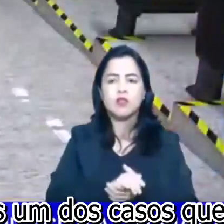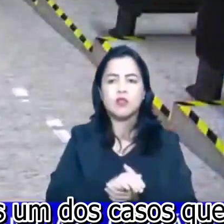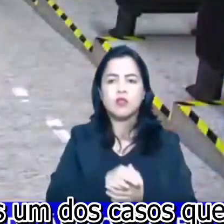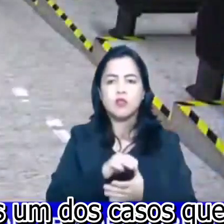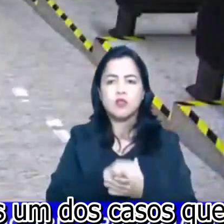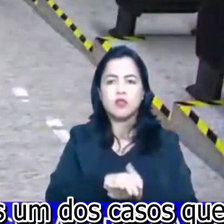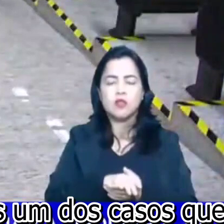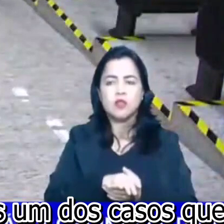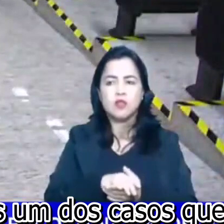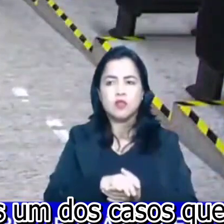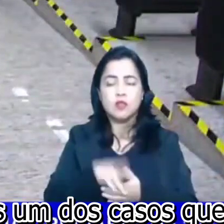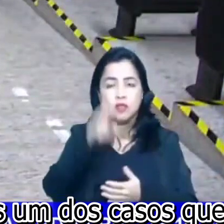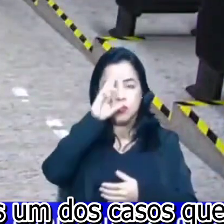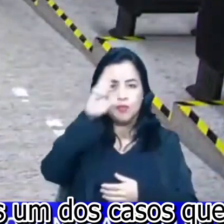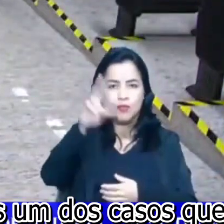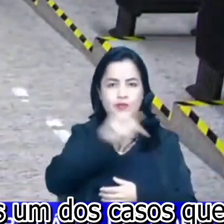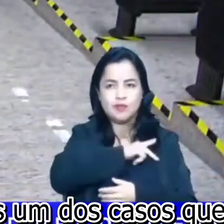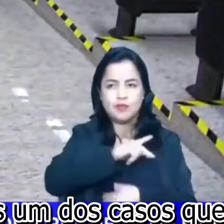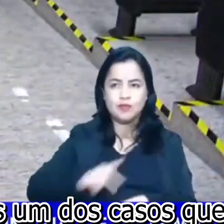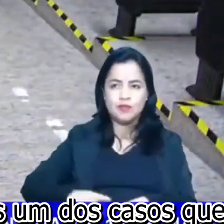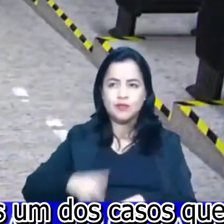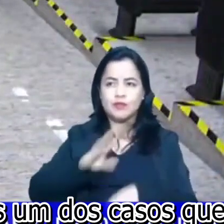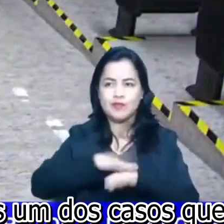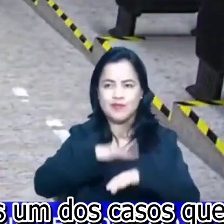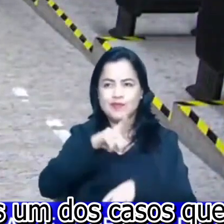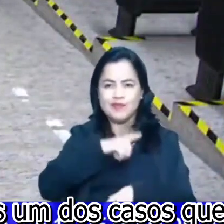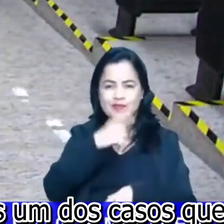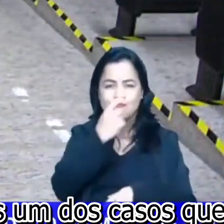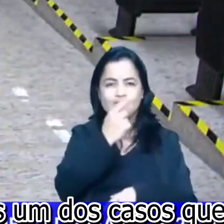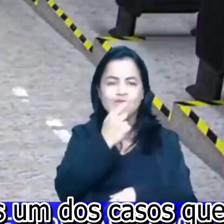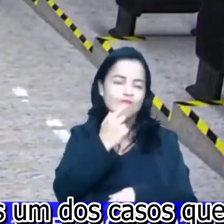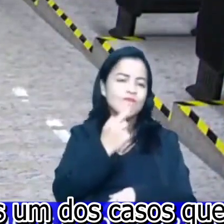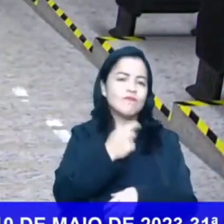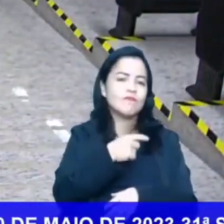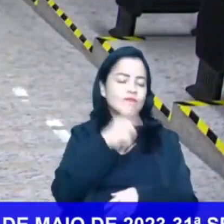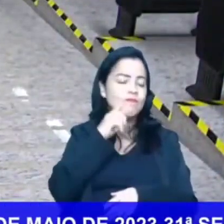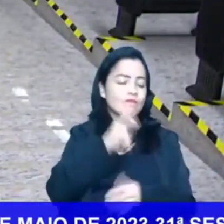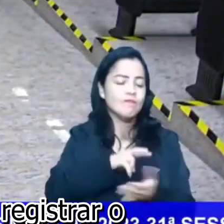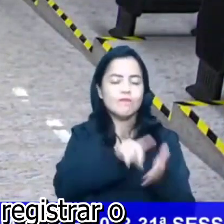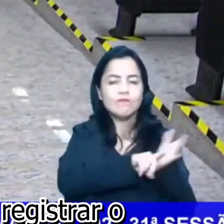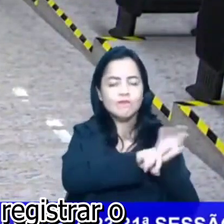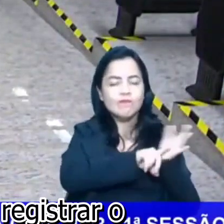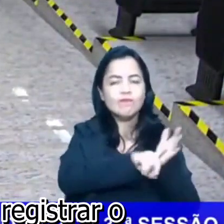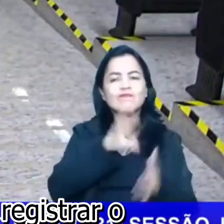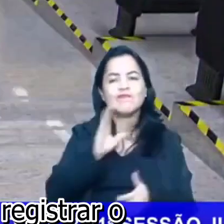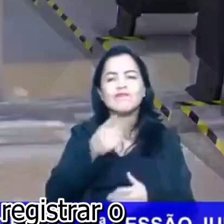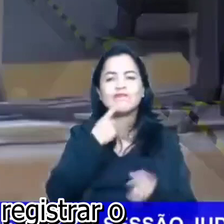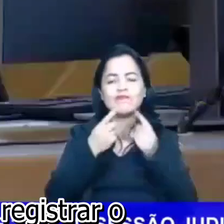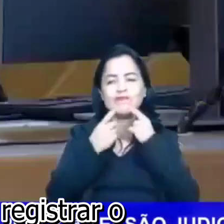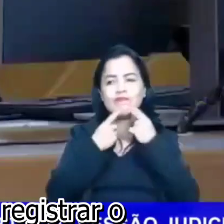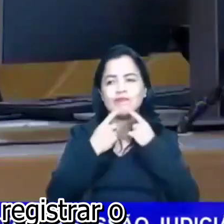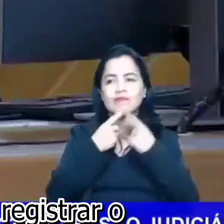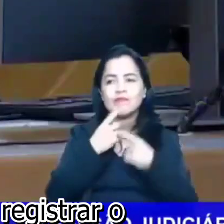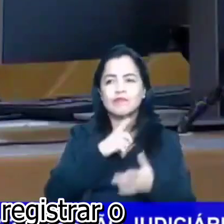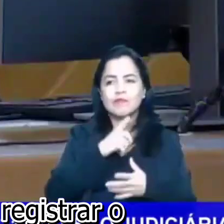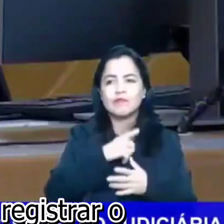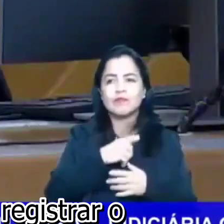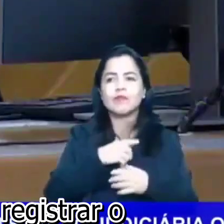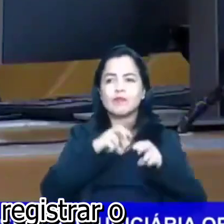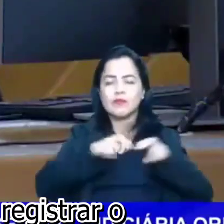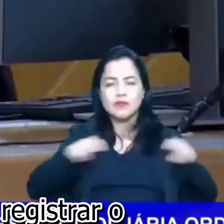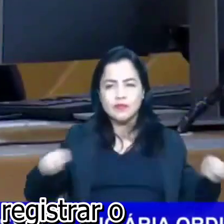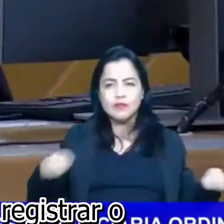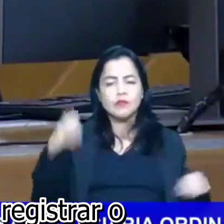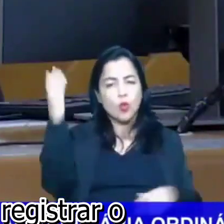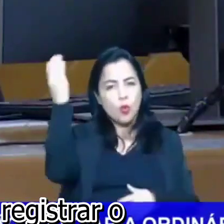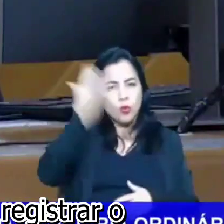Pablo. Senhor presidente, esse é mais um dos casos que o que está a discutir é a forma de